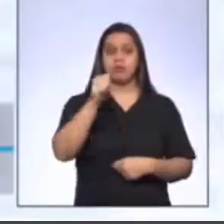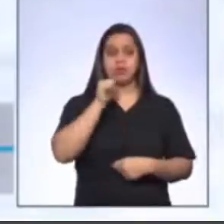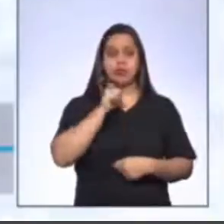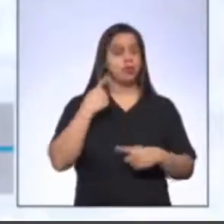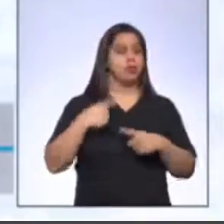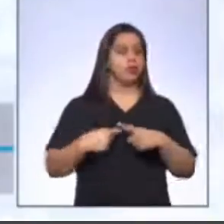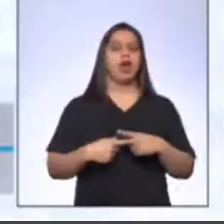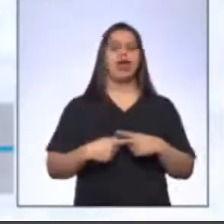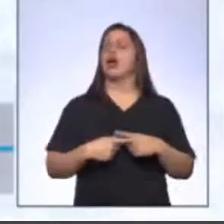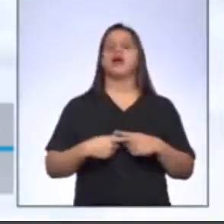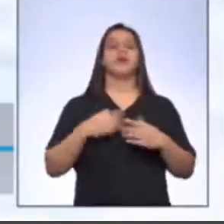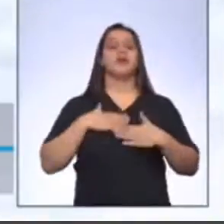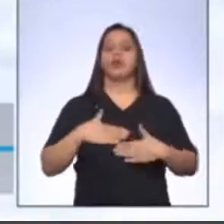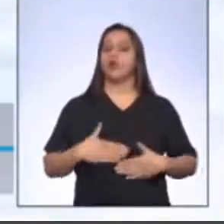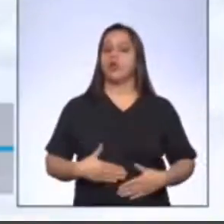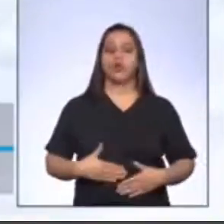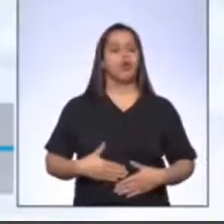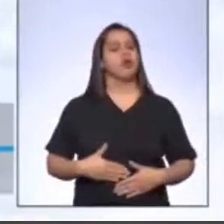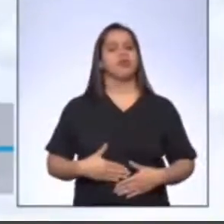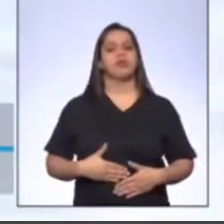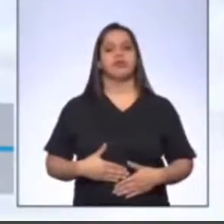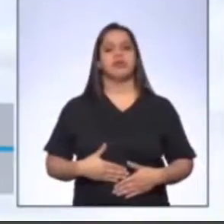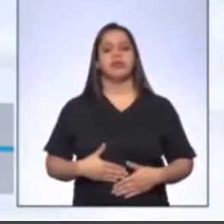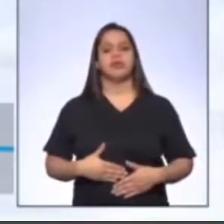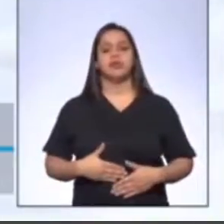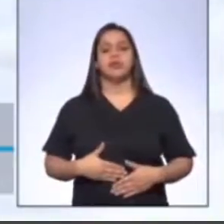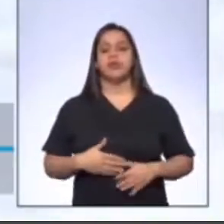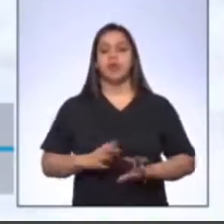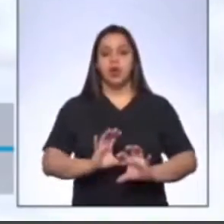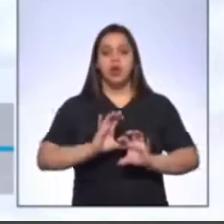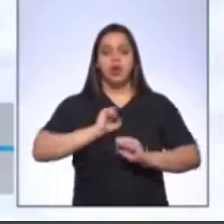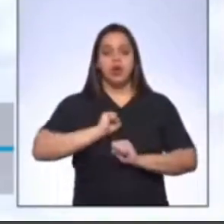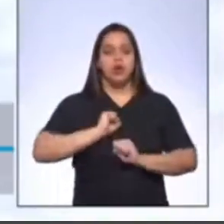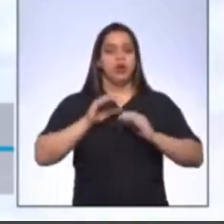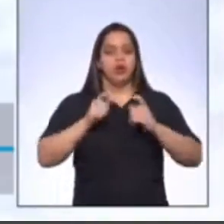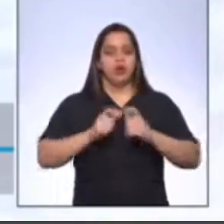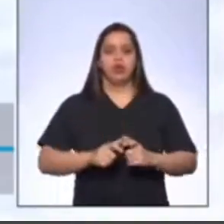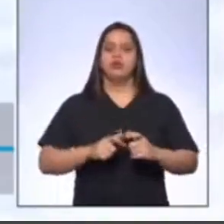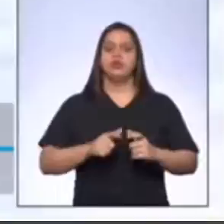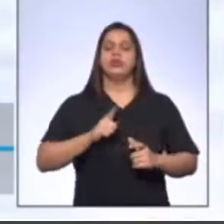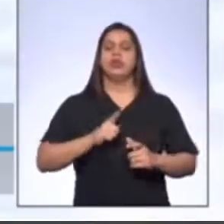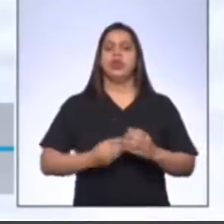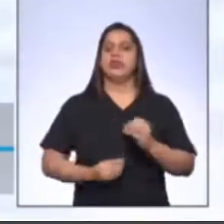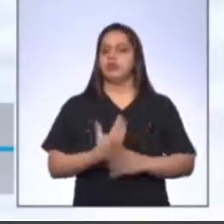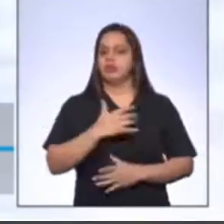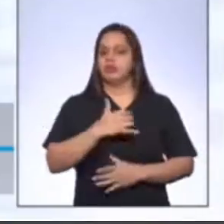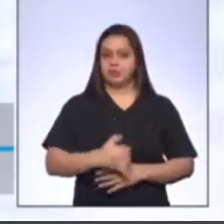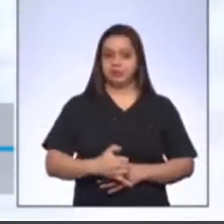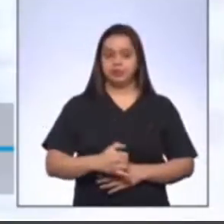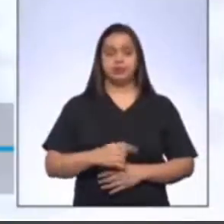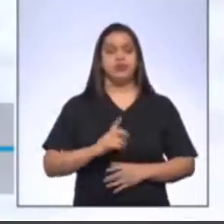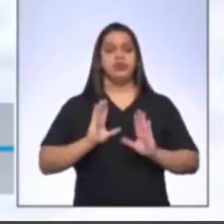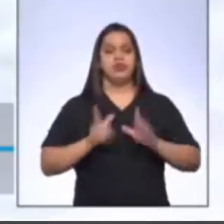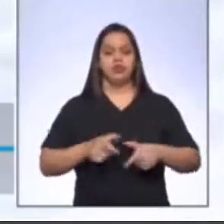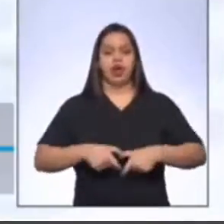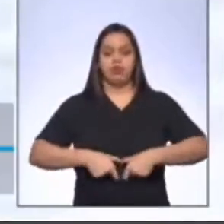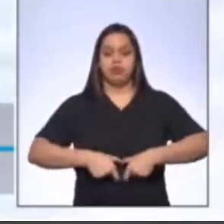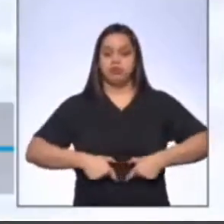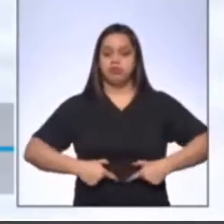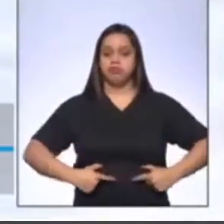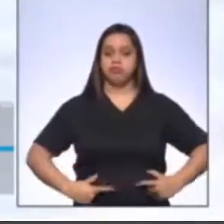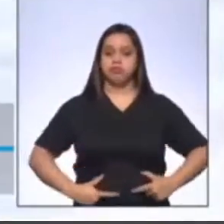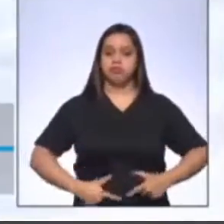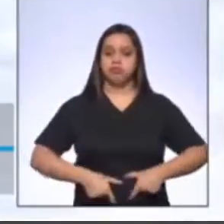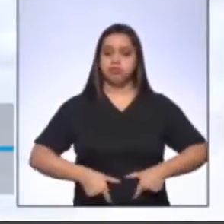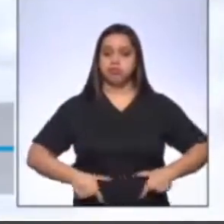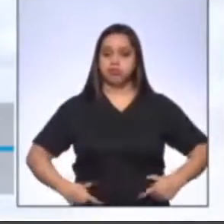meu corpo não vai absorver a água lá da onde está sendo formado o bolo fecal tá bom então passou pelo intestino grosso ali já